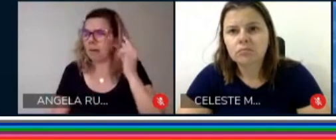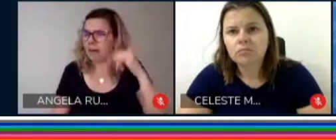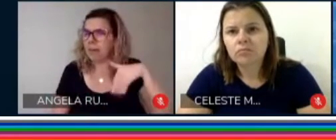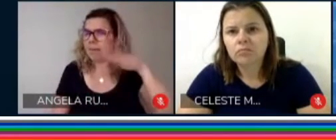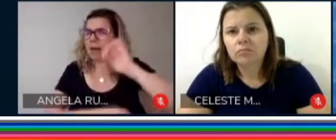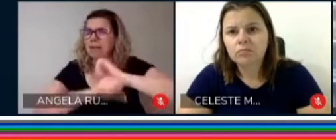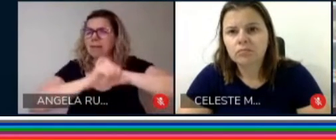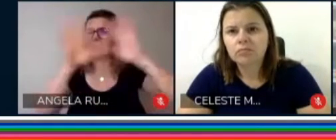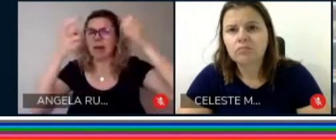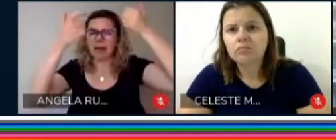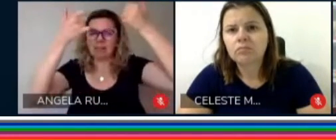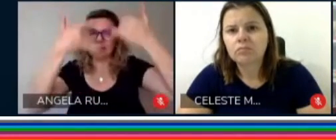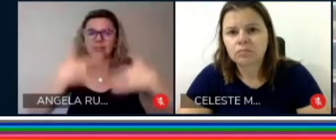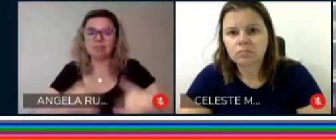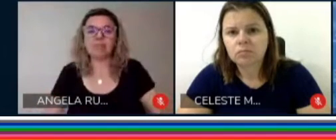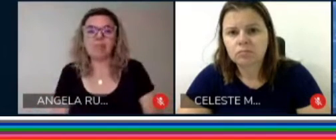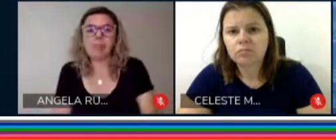claro, né?